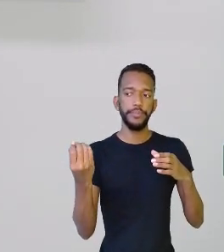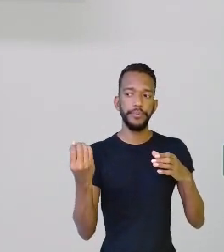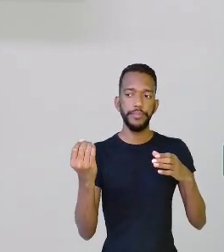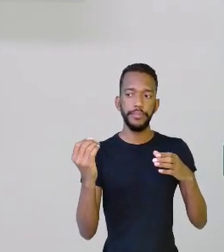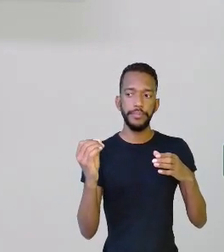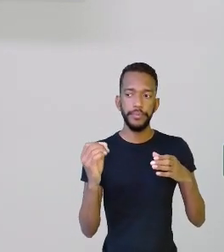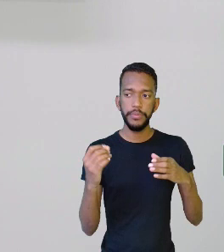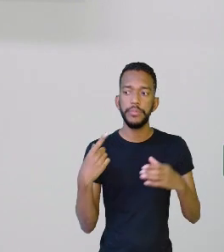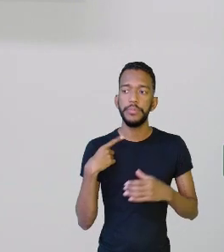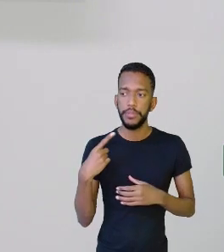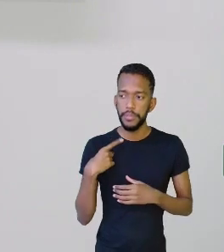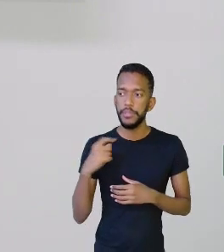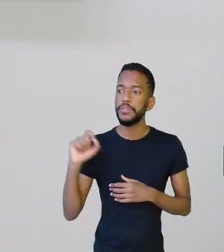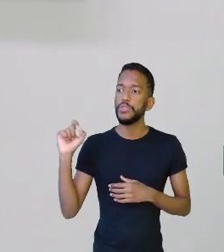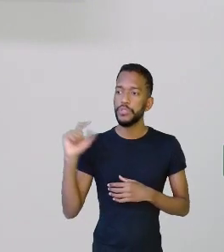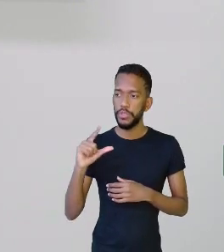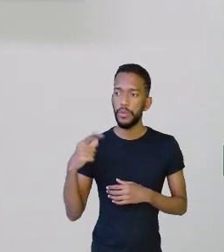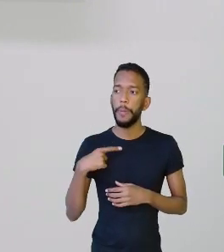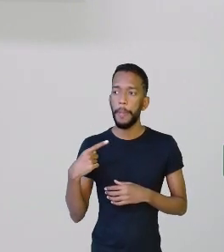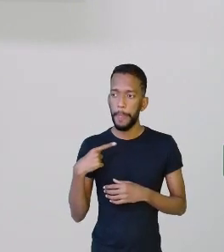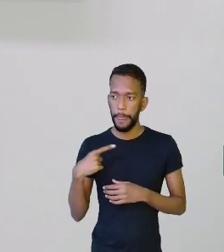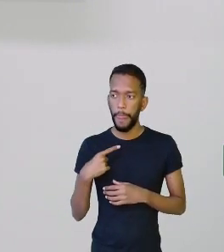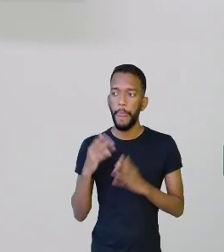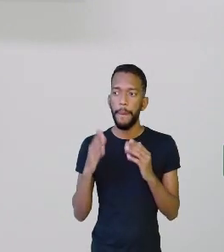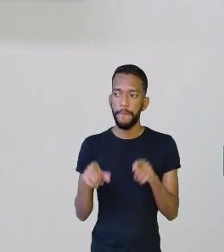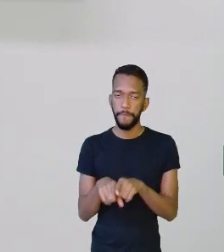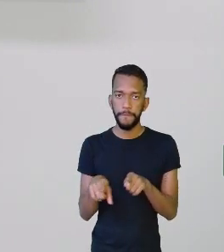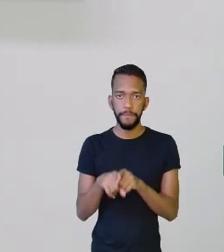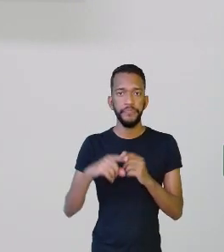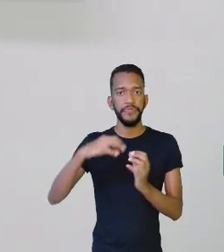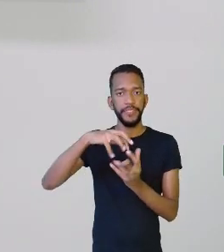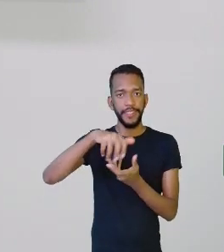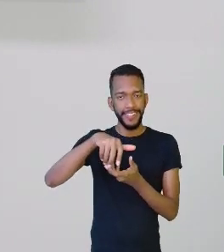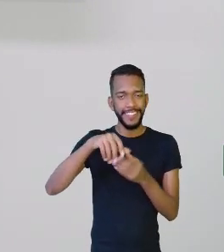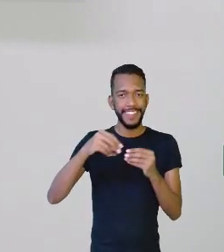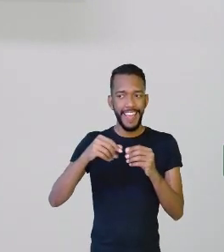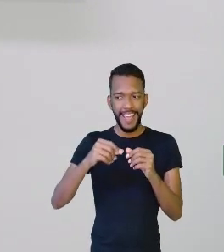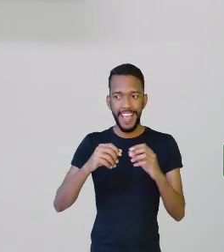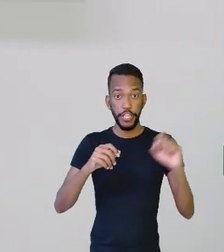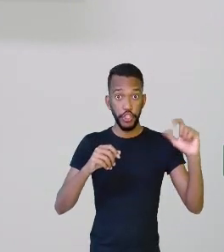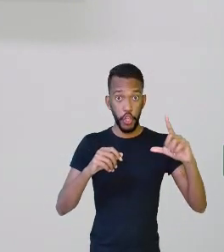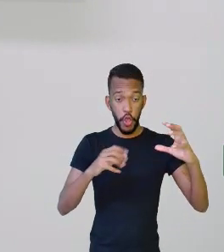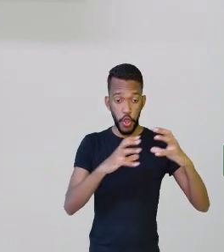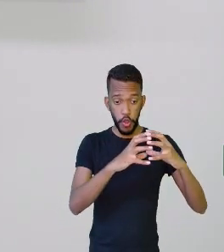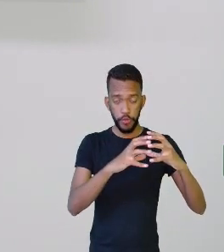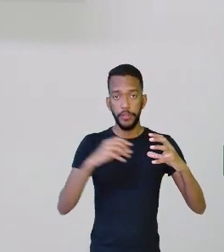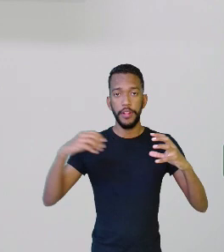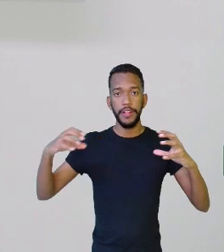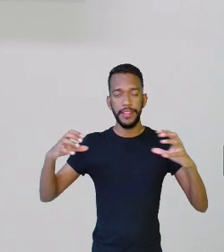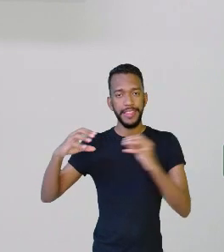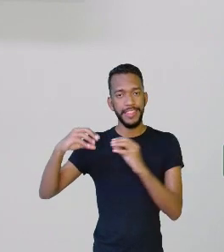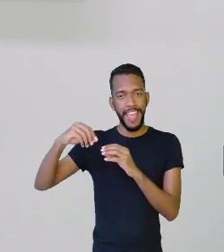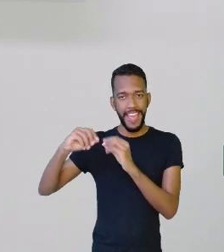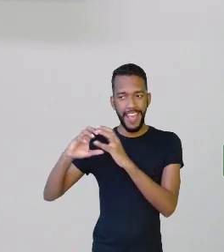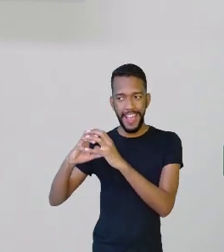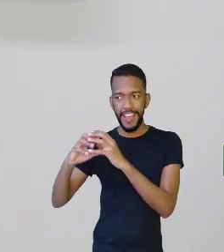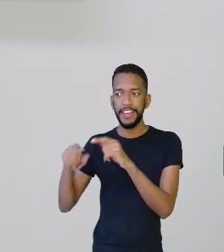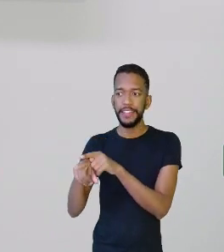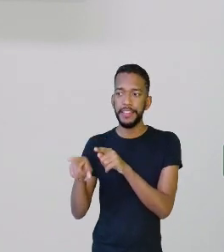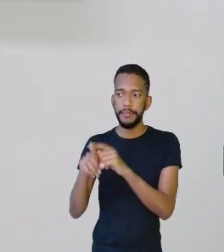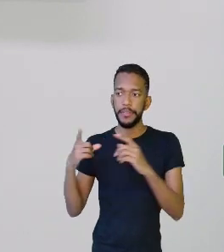a estrela, né, o Sol, nós temos aqui a representação do planeta Terra, e essa Terra está fazendo esse giro de